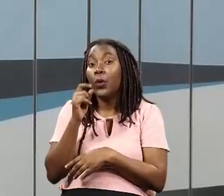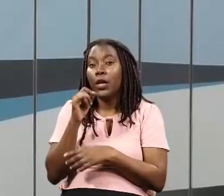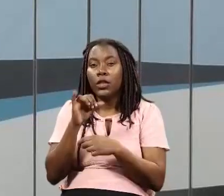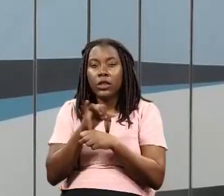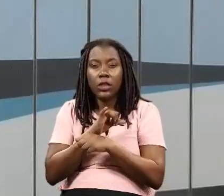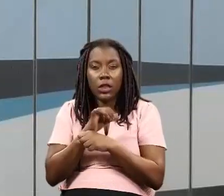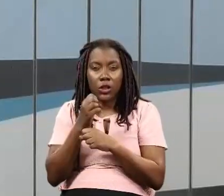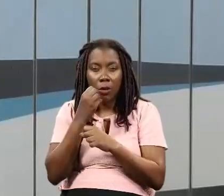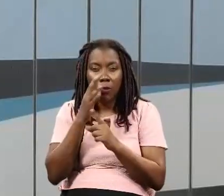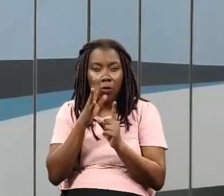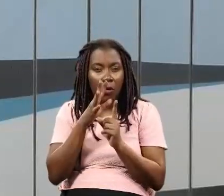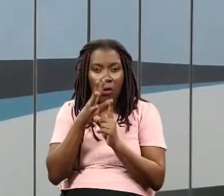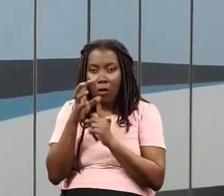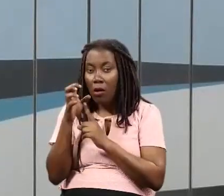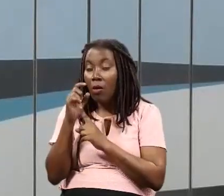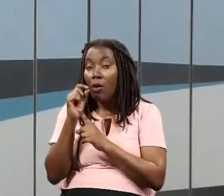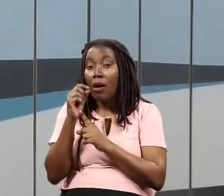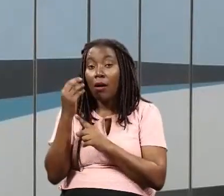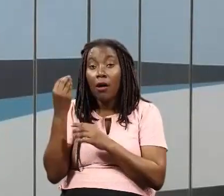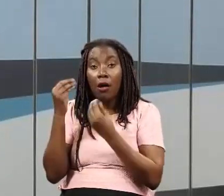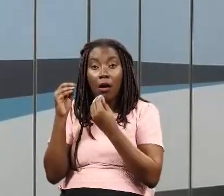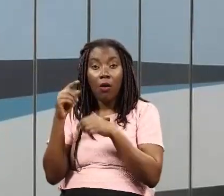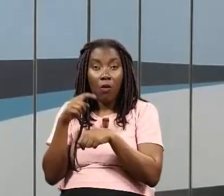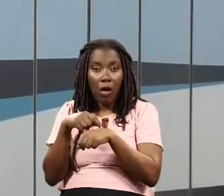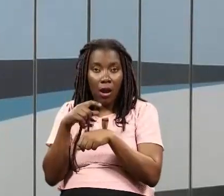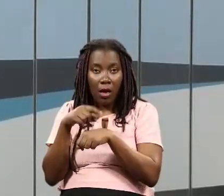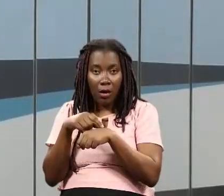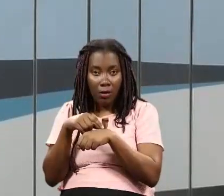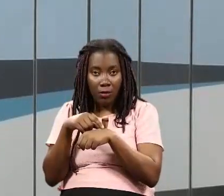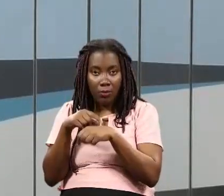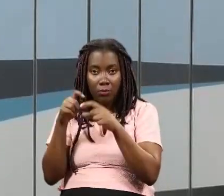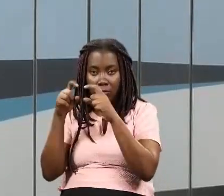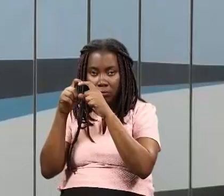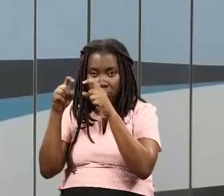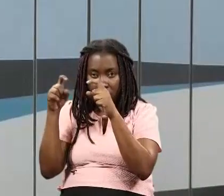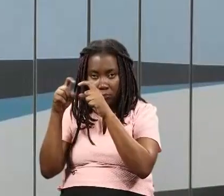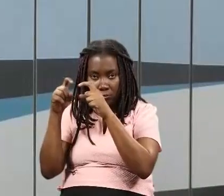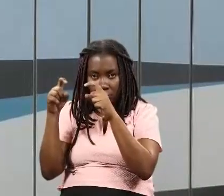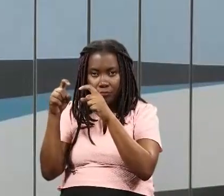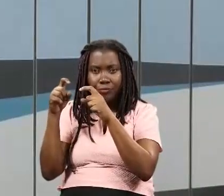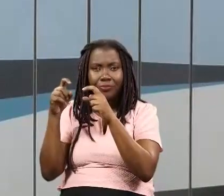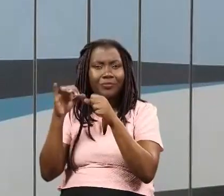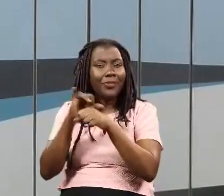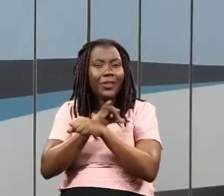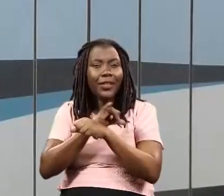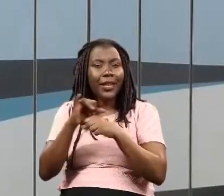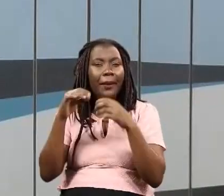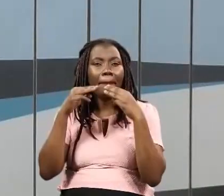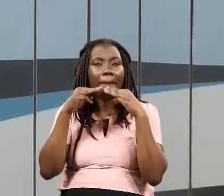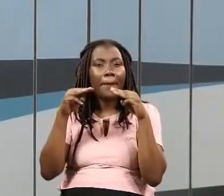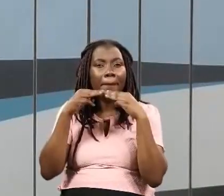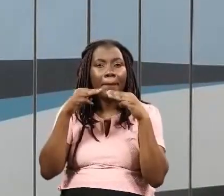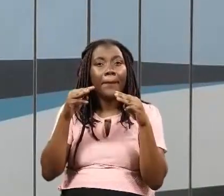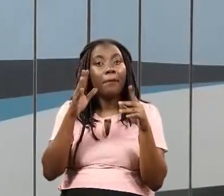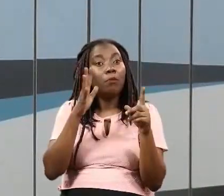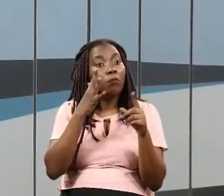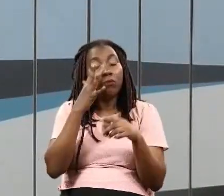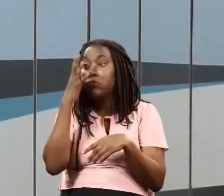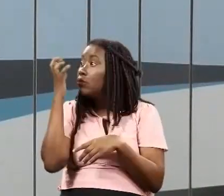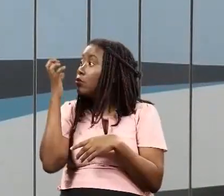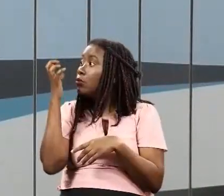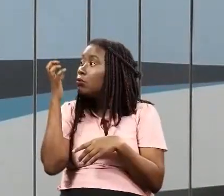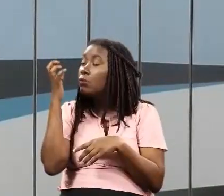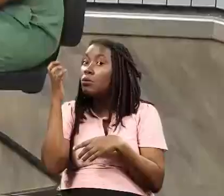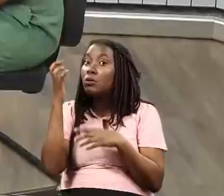é postar o horário, você coloca lá identificando qual que é o horário da postagem, estratégias de marketing para chamar o público, para